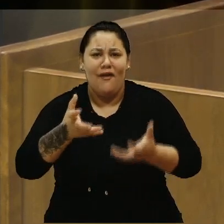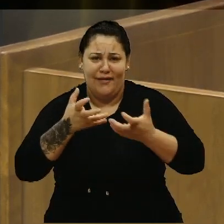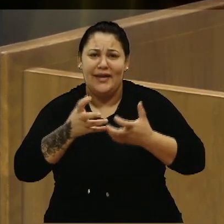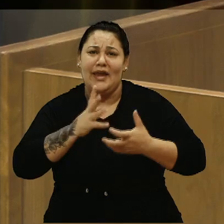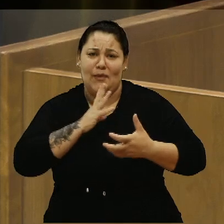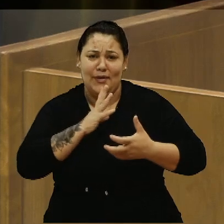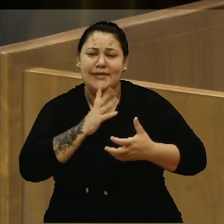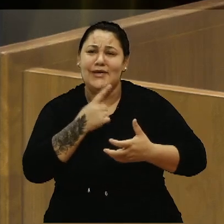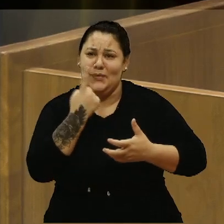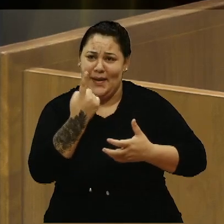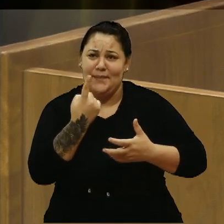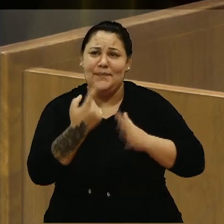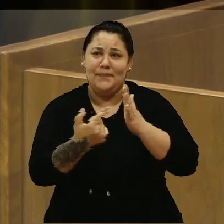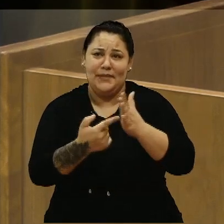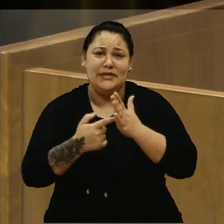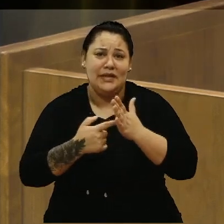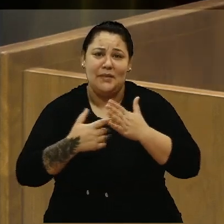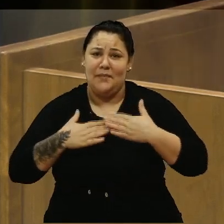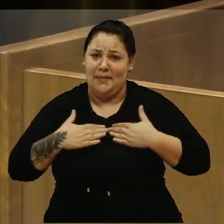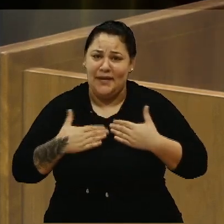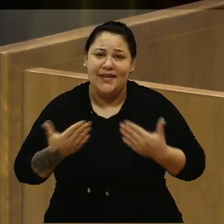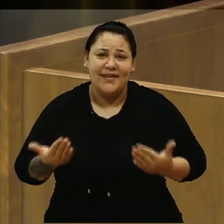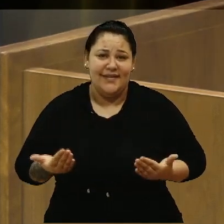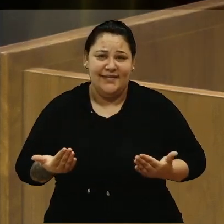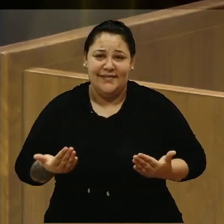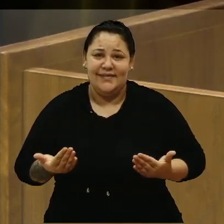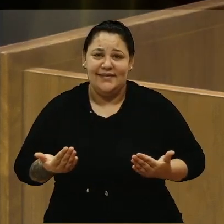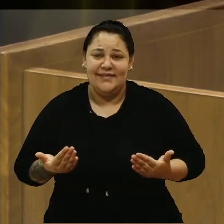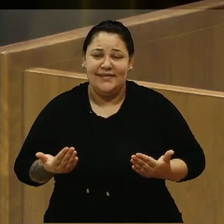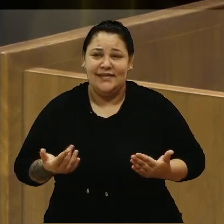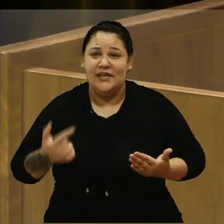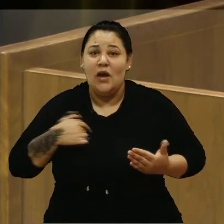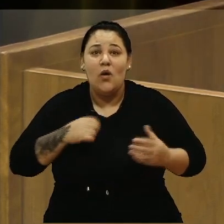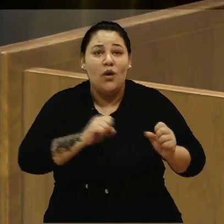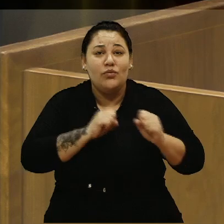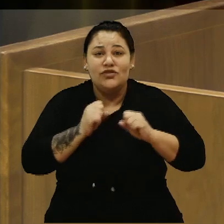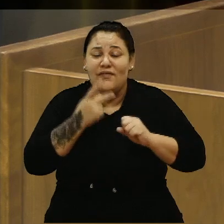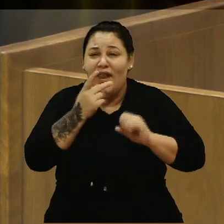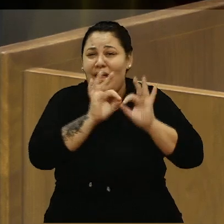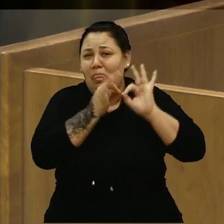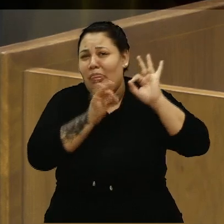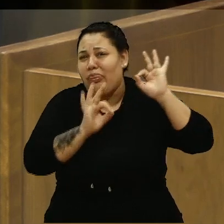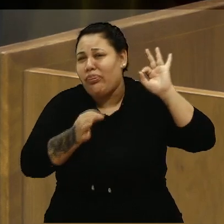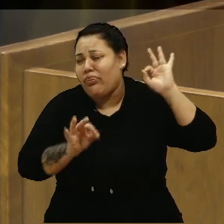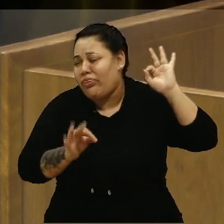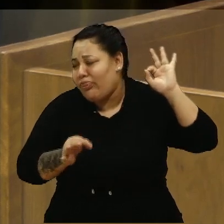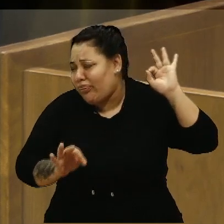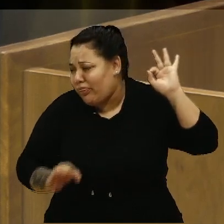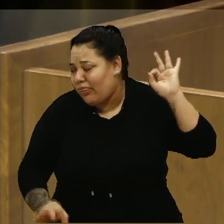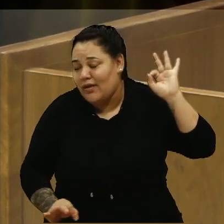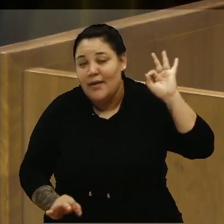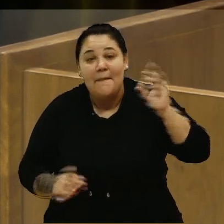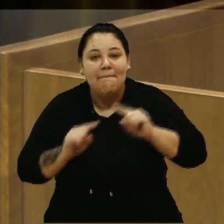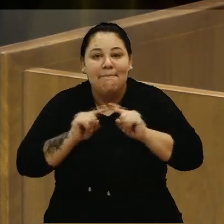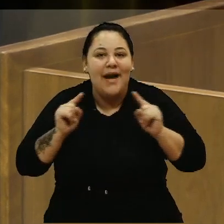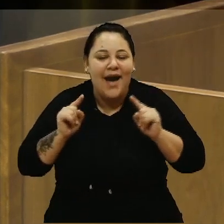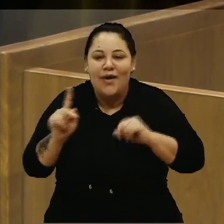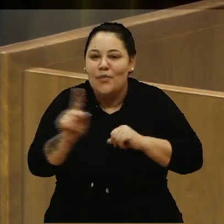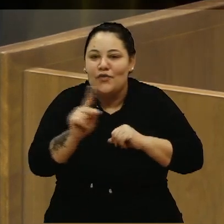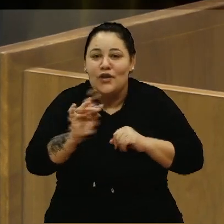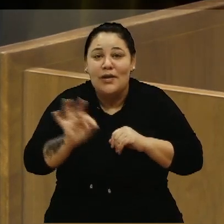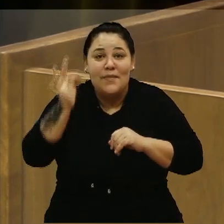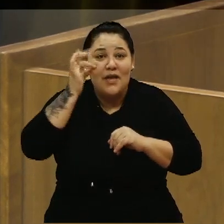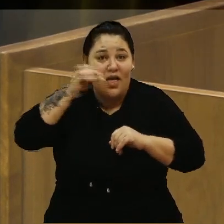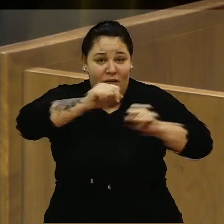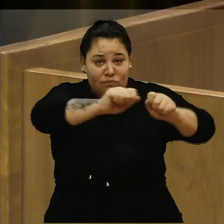que me apresentassem, né, os professores. Então, eu poderia falar milhares de coisas aqui. Mas os professores que estavam aqui já